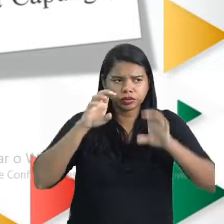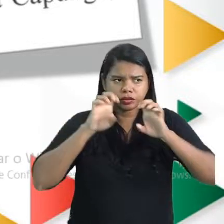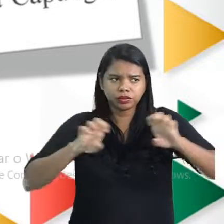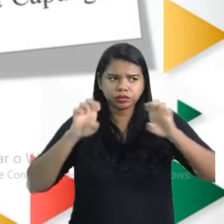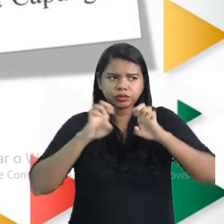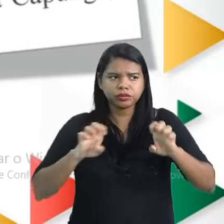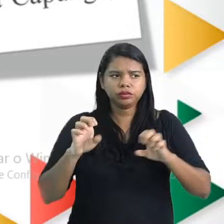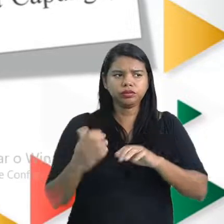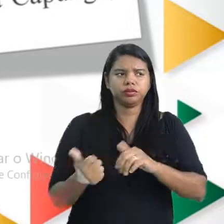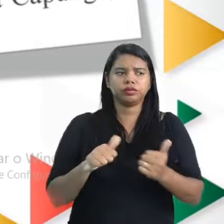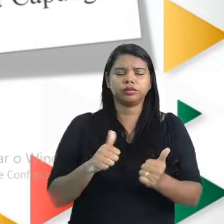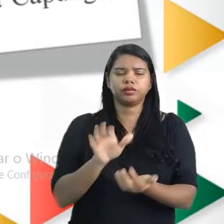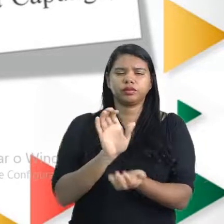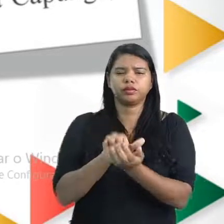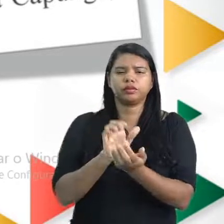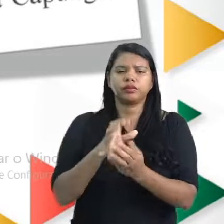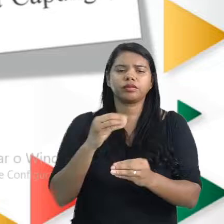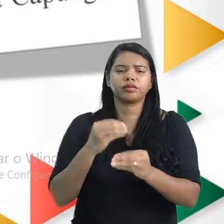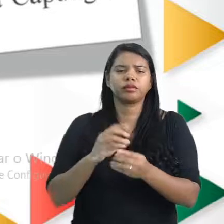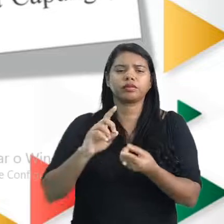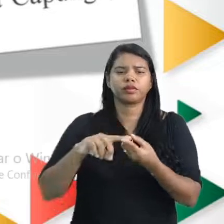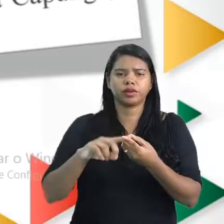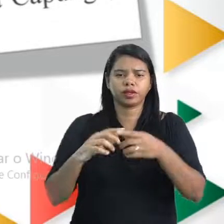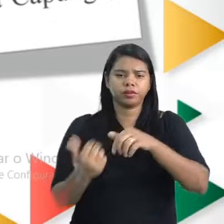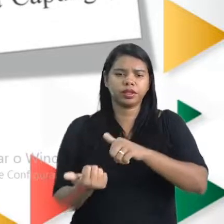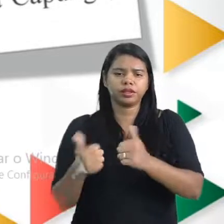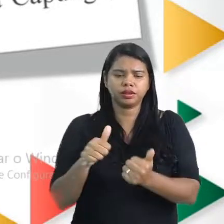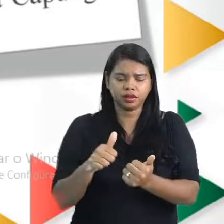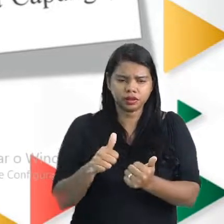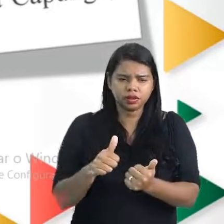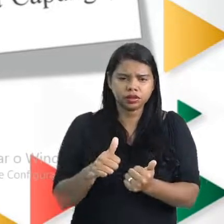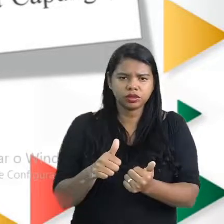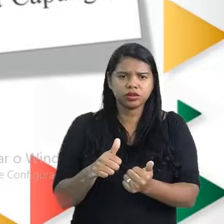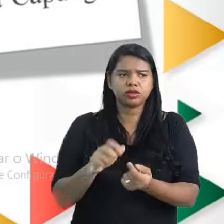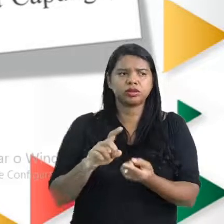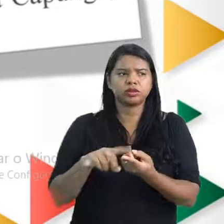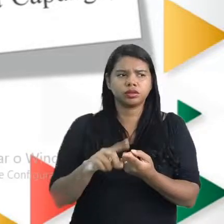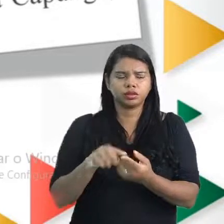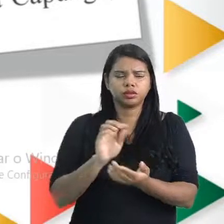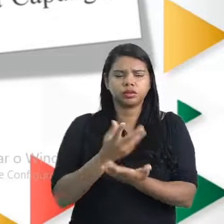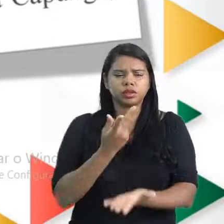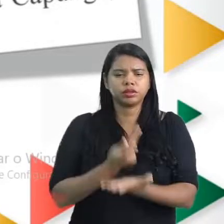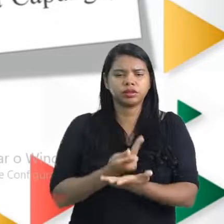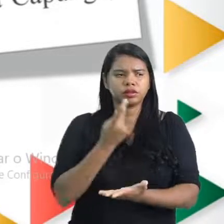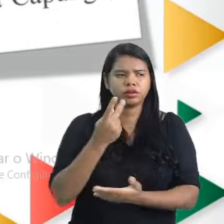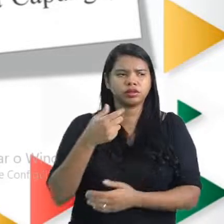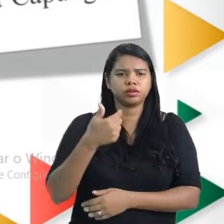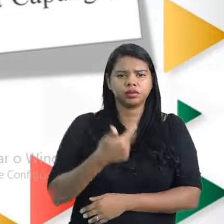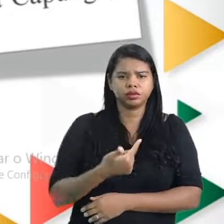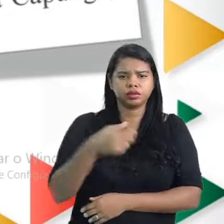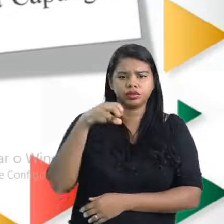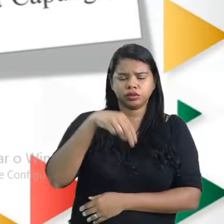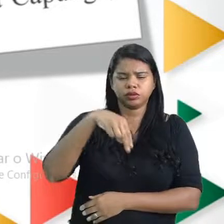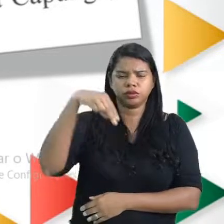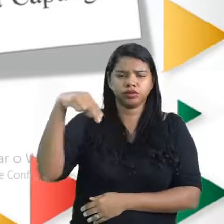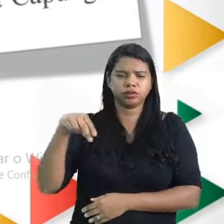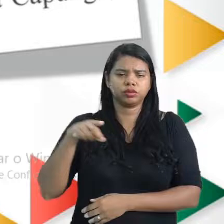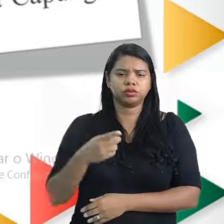Batista de Pernambuco e a Convenção Batista Pernambucana. Fato ocorrido em 2 de novembro